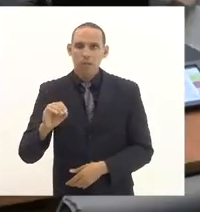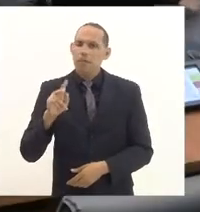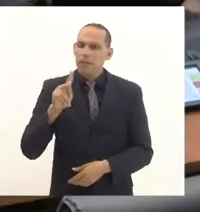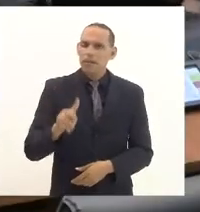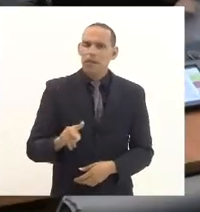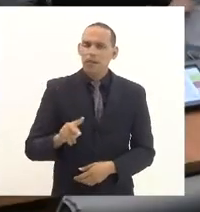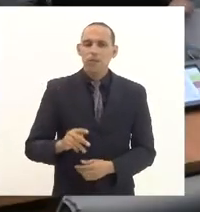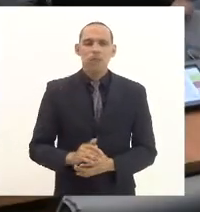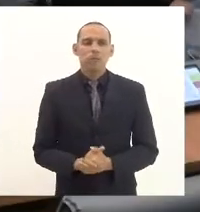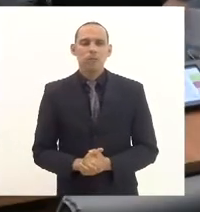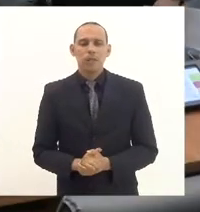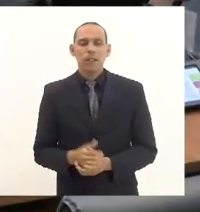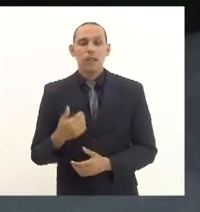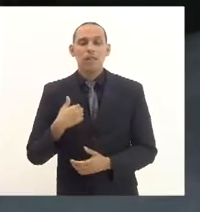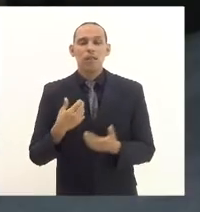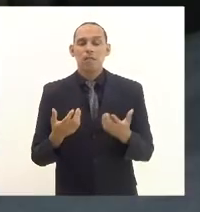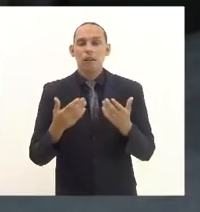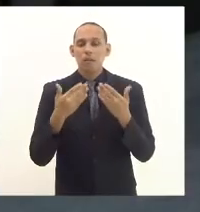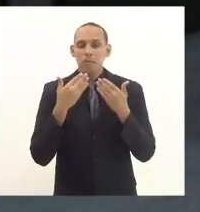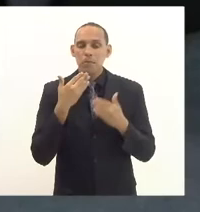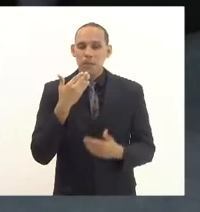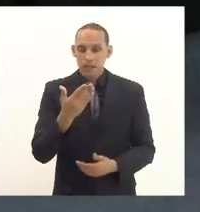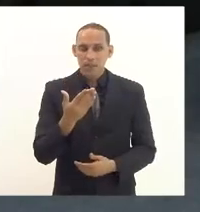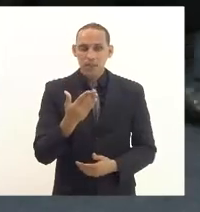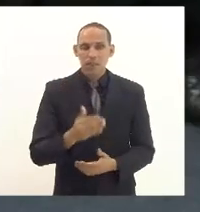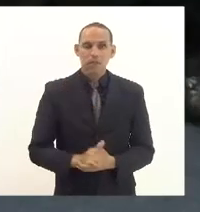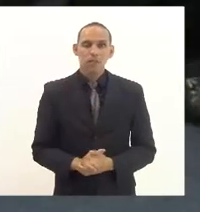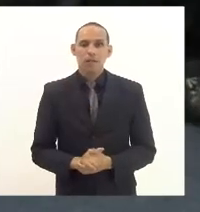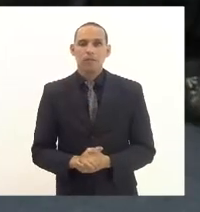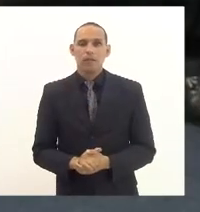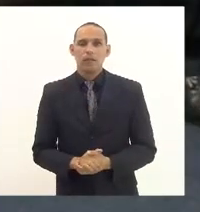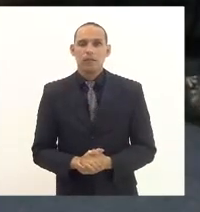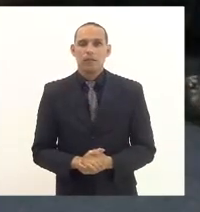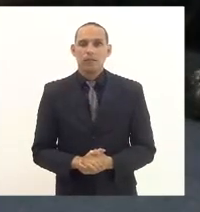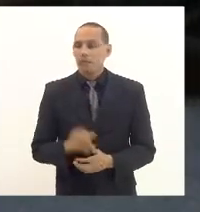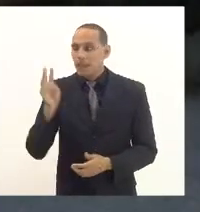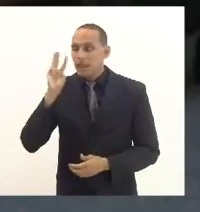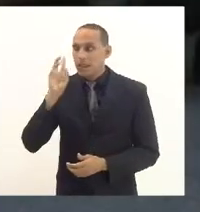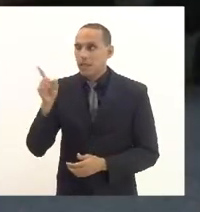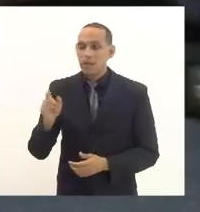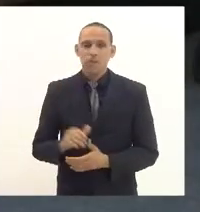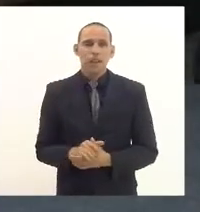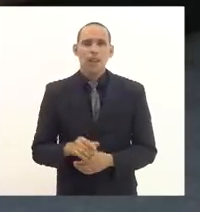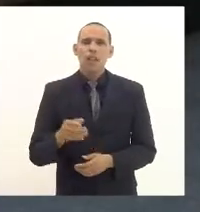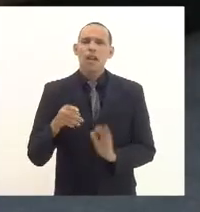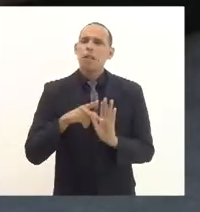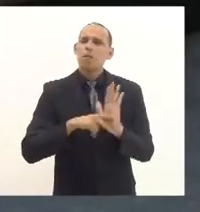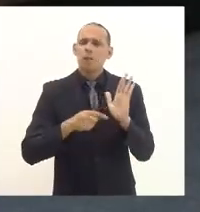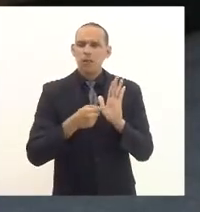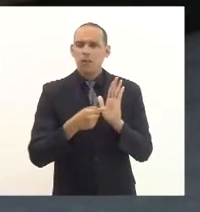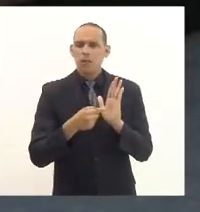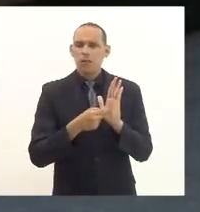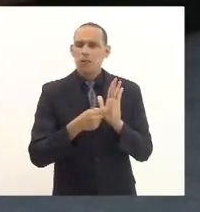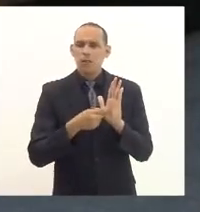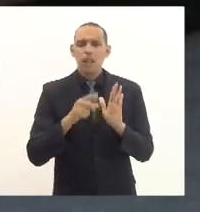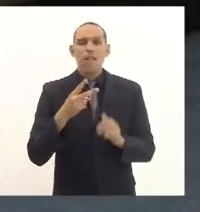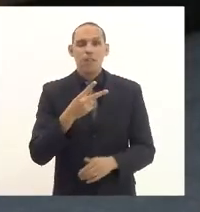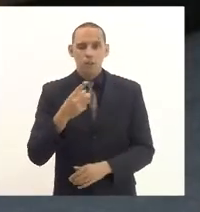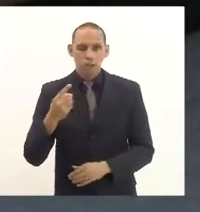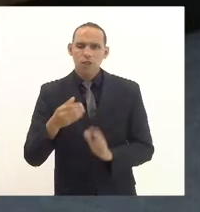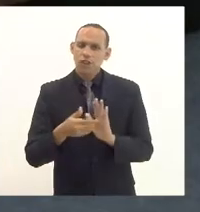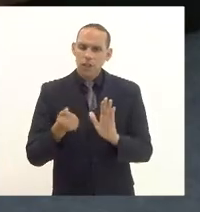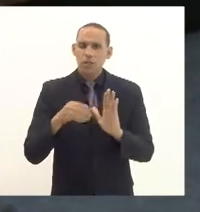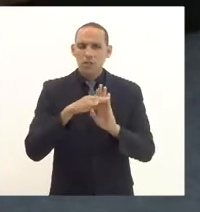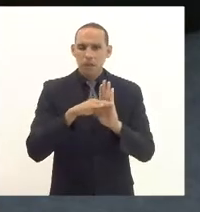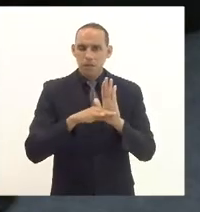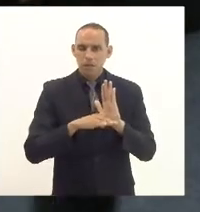presidente. Eu queria solicitar, Vossa Excelência... Terça-feira. Este projeto, que é a mensagem 21, para retirar de